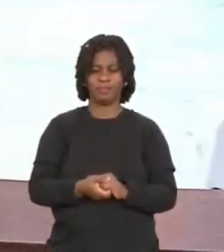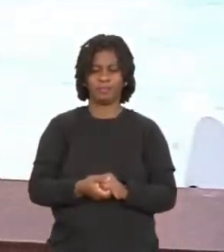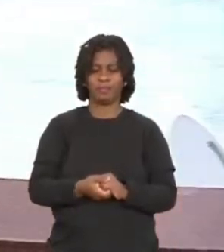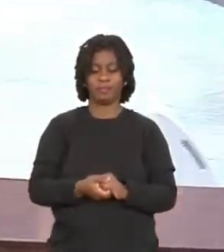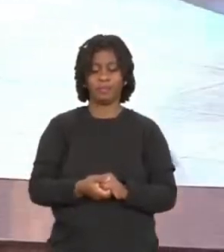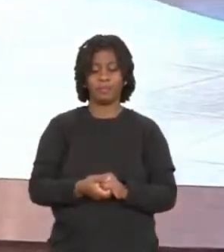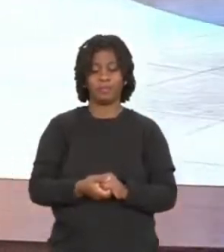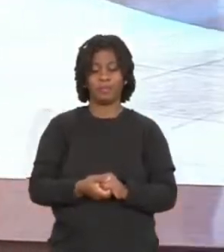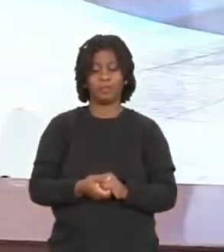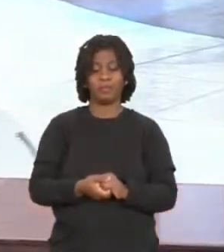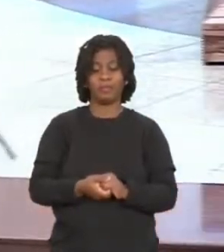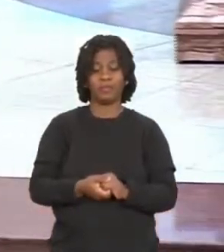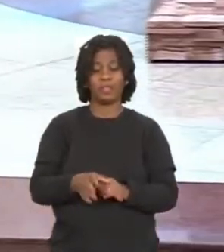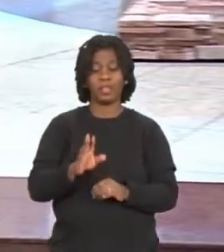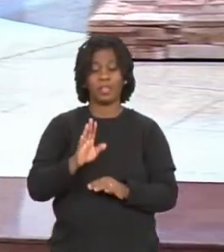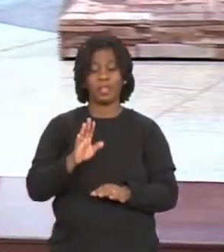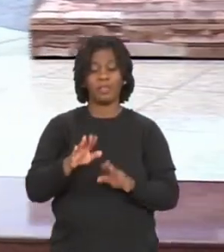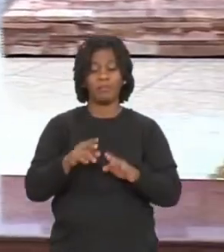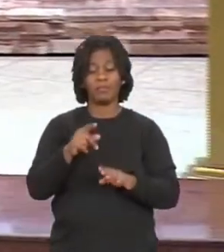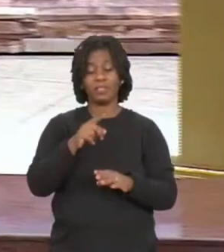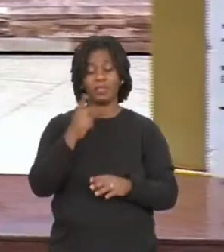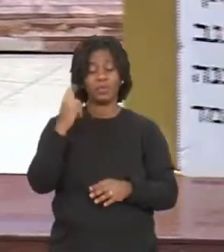Talvez você não conseguiu enxergar ainda.